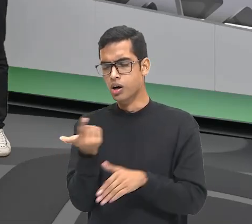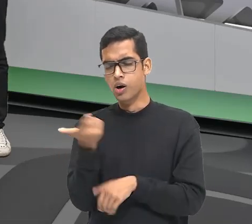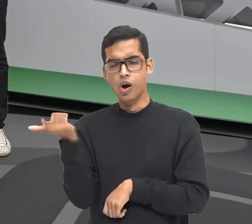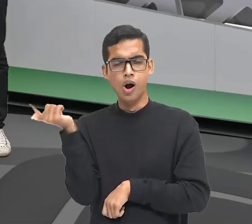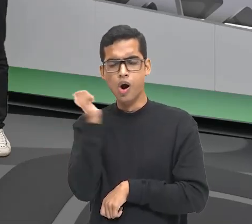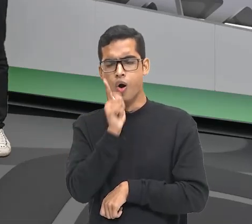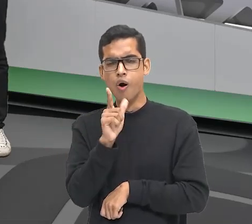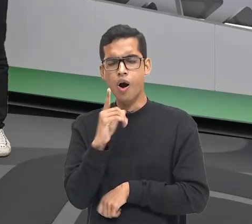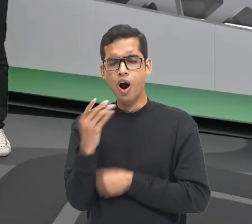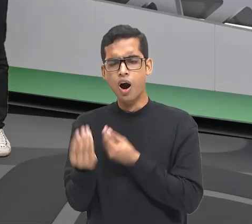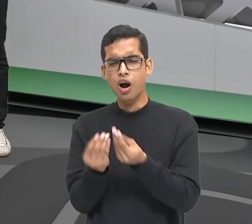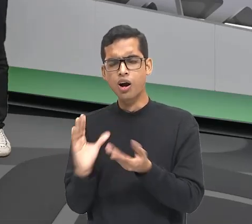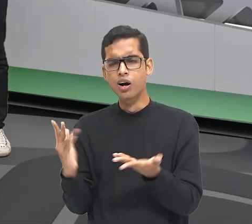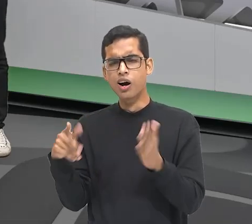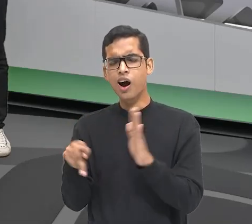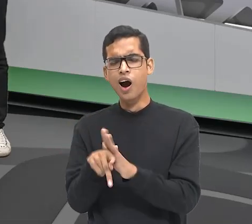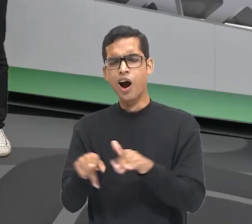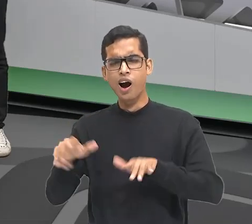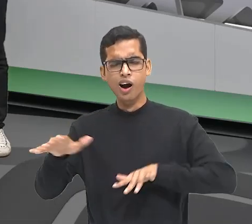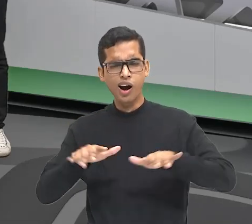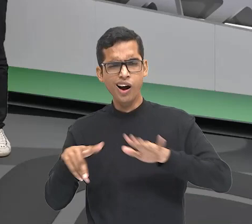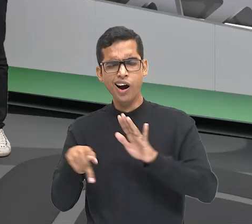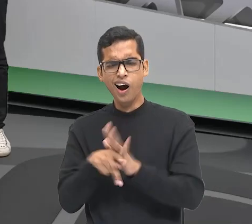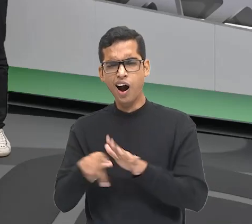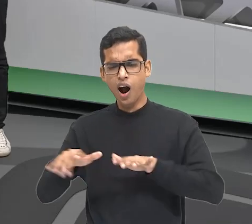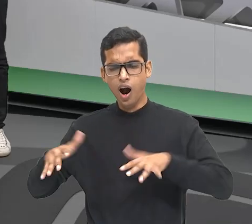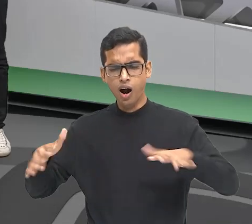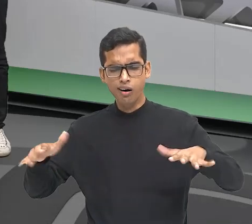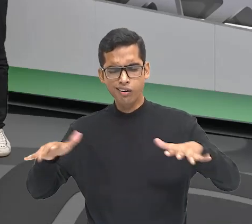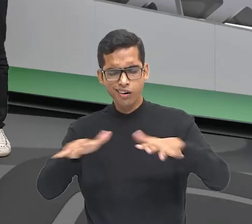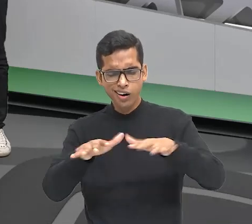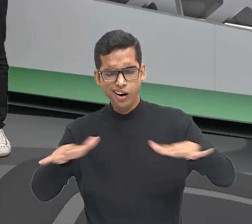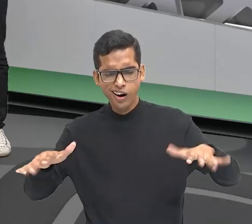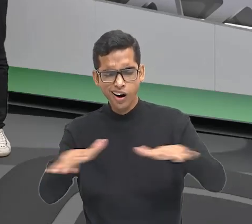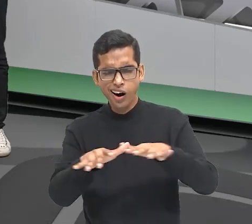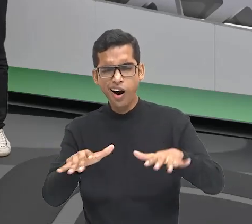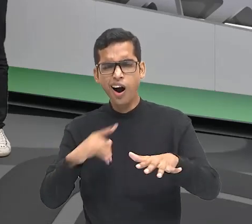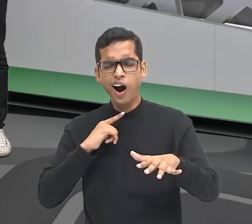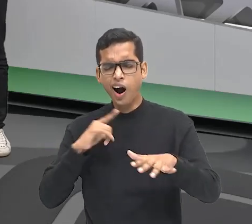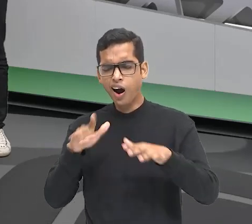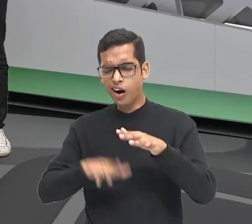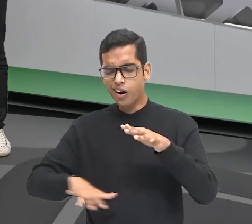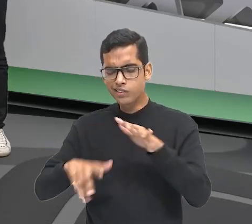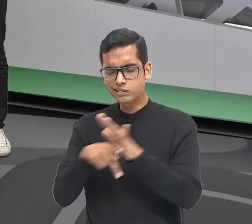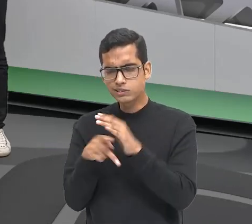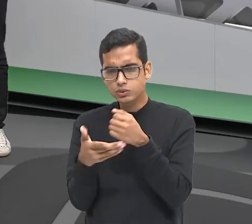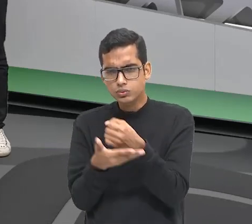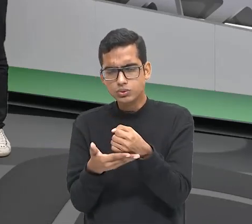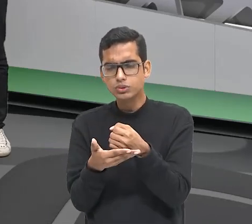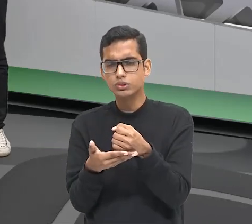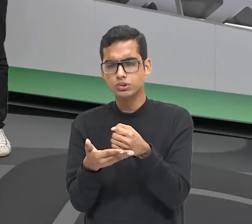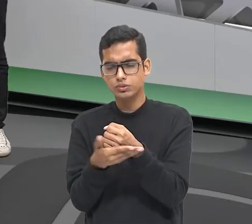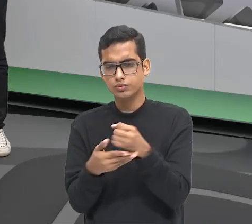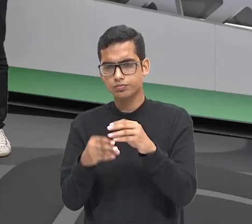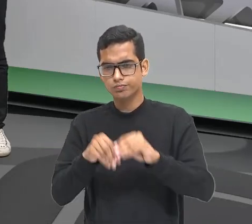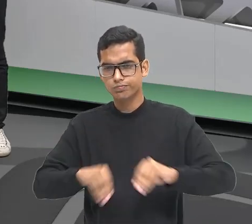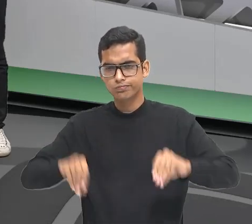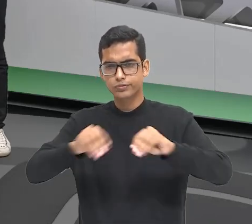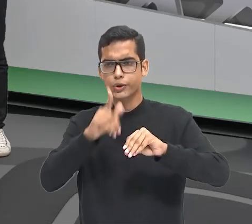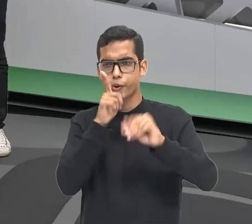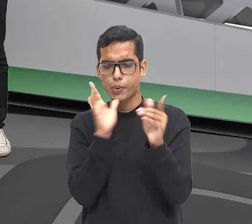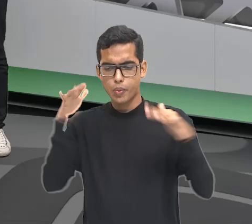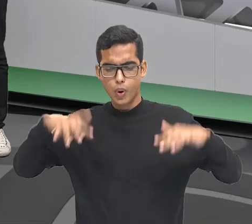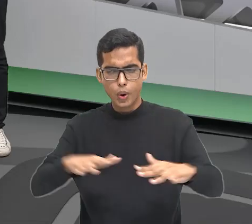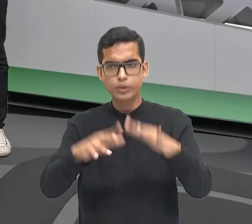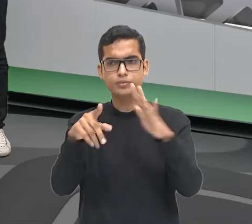dos terremotos. E quando acontece o movimento dessas placas tectônicas, debaixo ali da Terra, aliás, debaixo